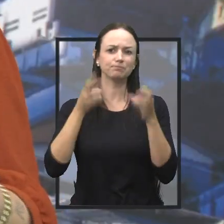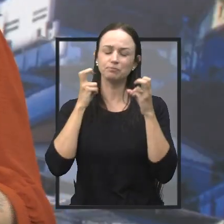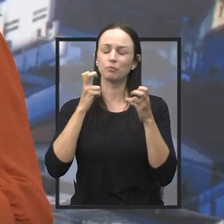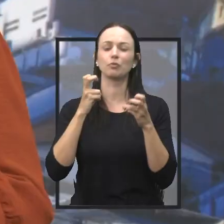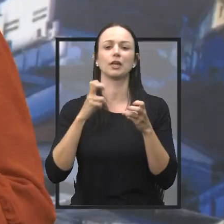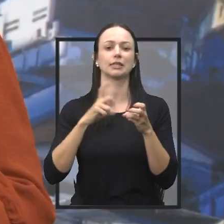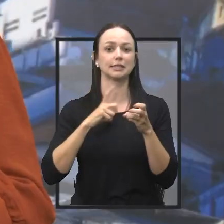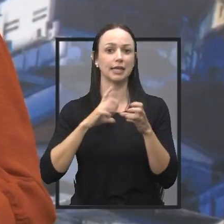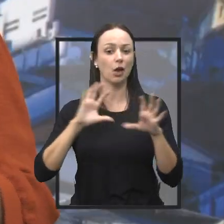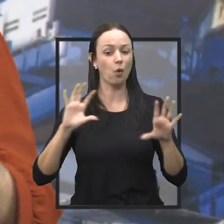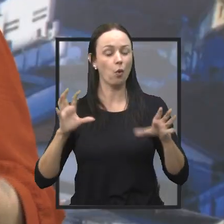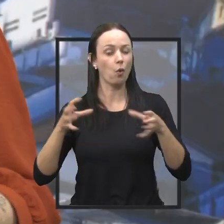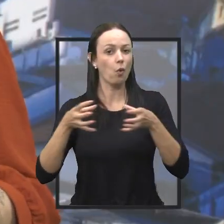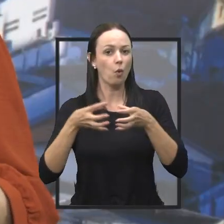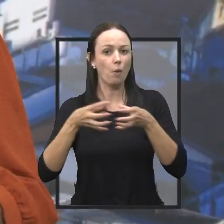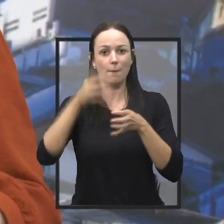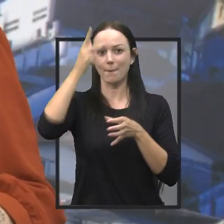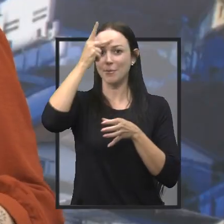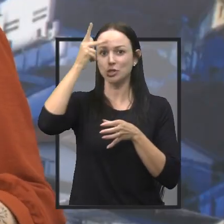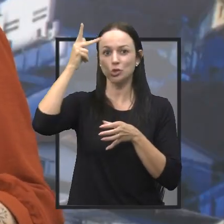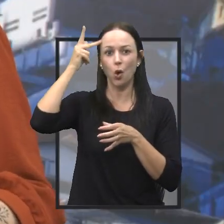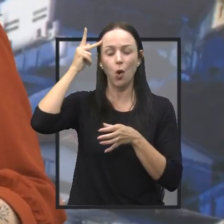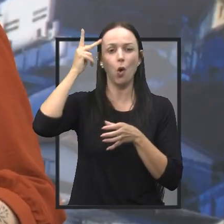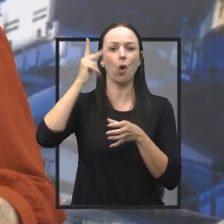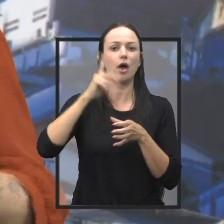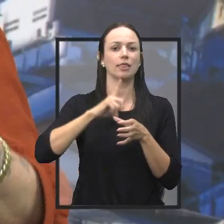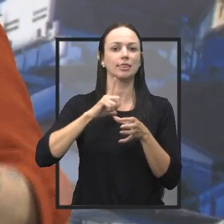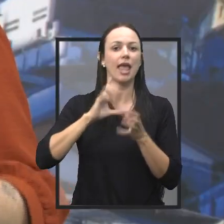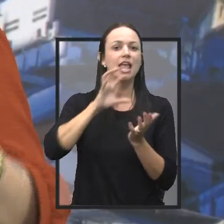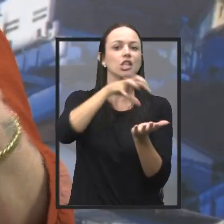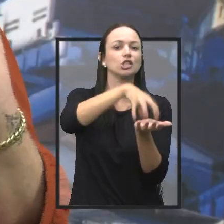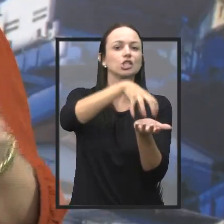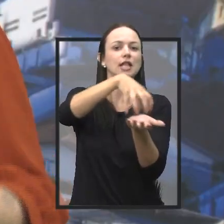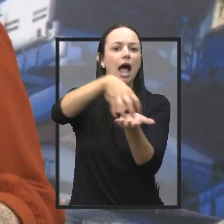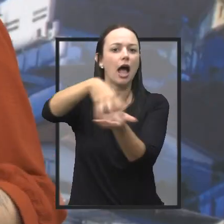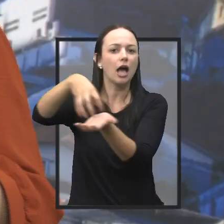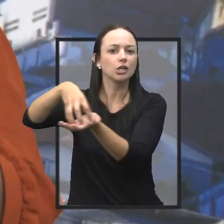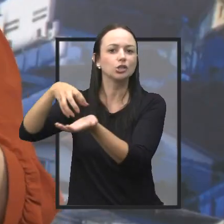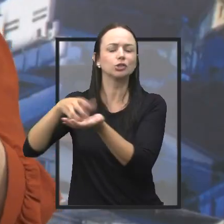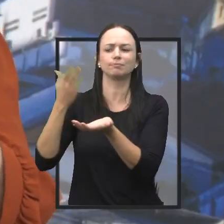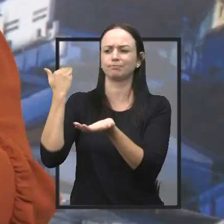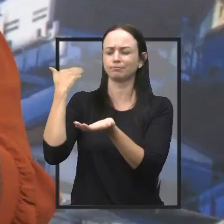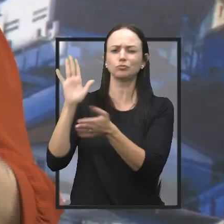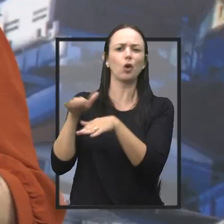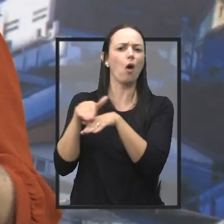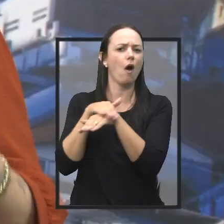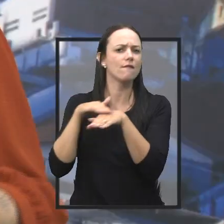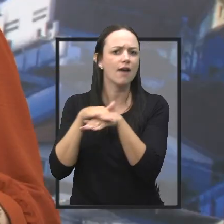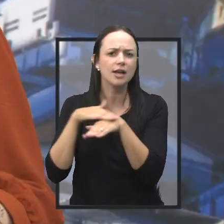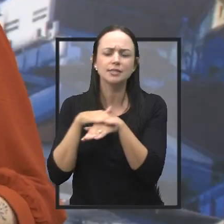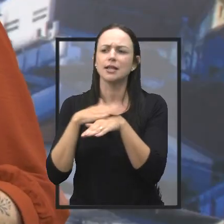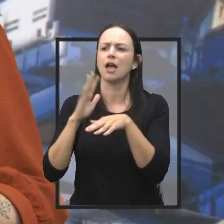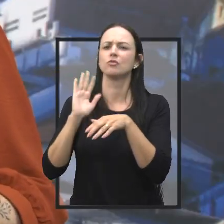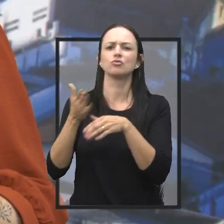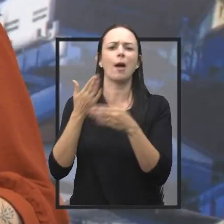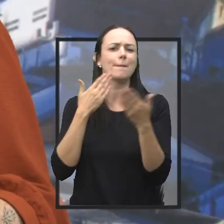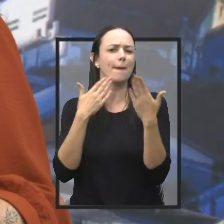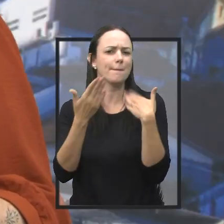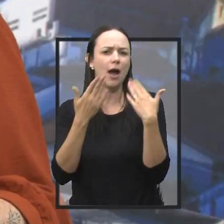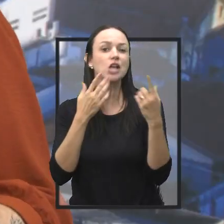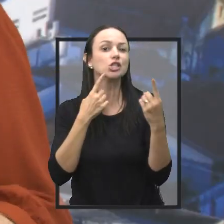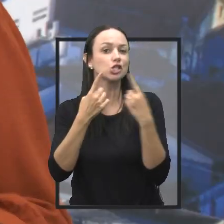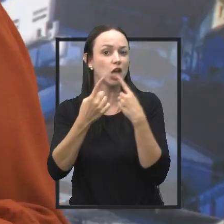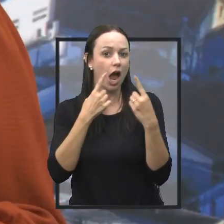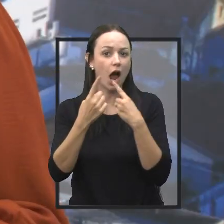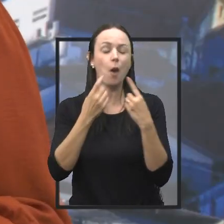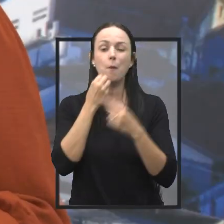grupo, né, de pessoas, de entidades que nós já atendíamos, que nós já conversávamos, que a gente já, enfim, tinha um diálogo